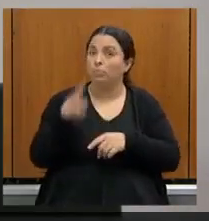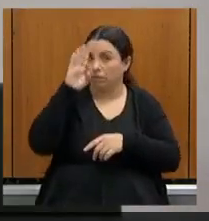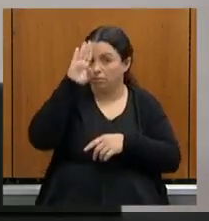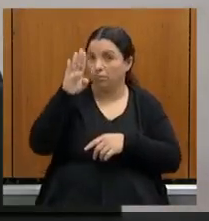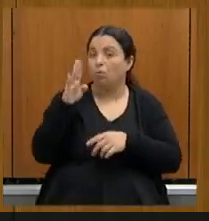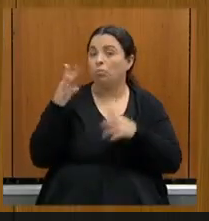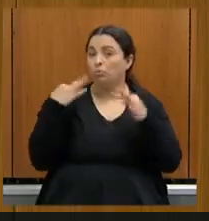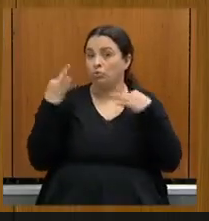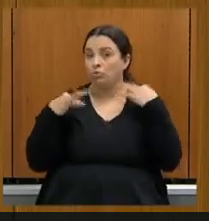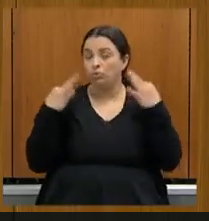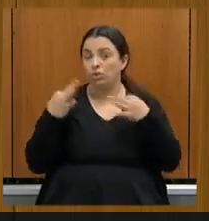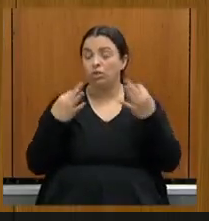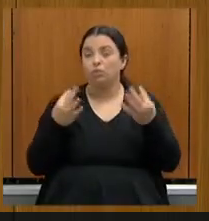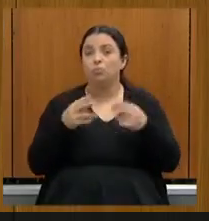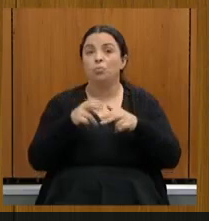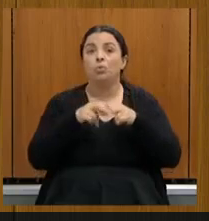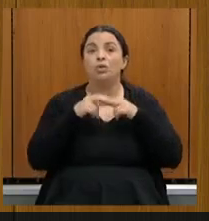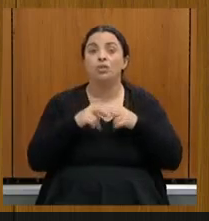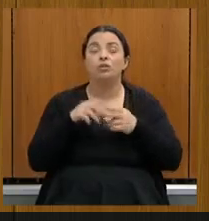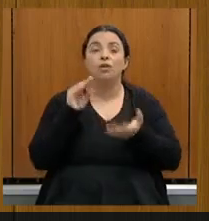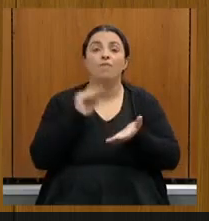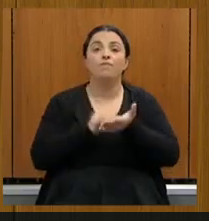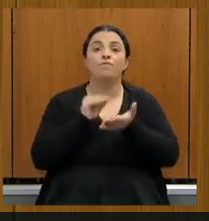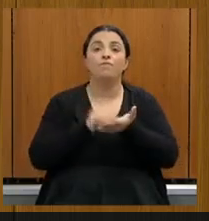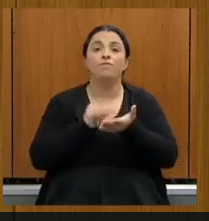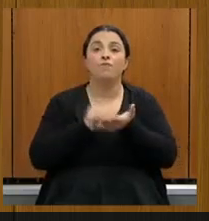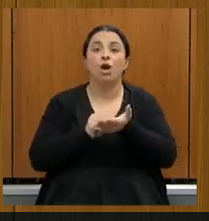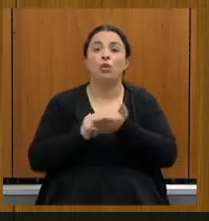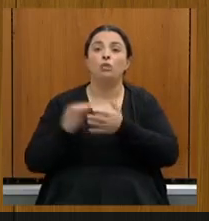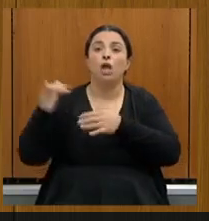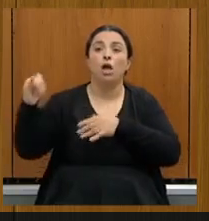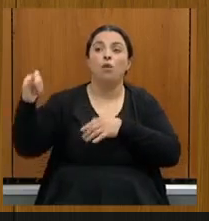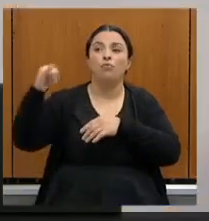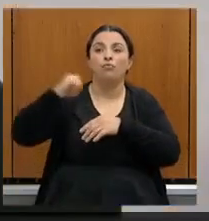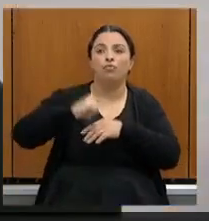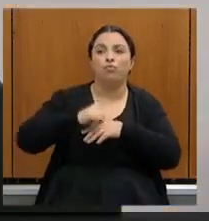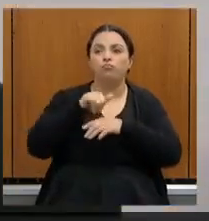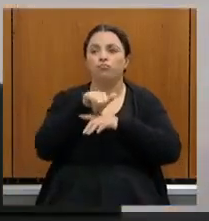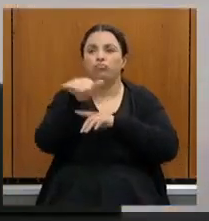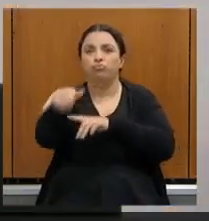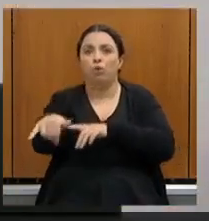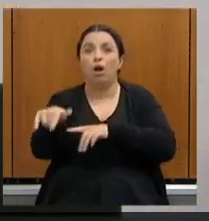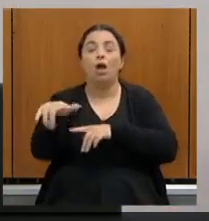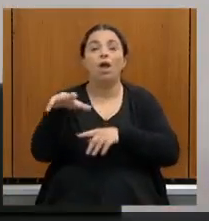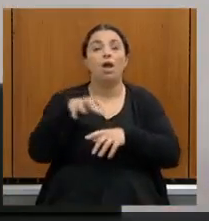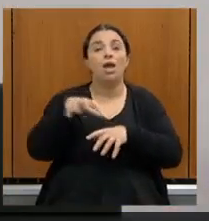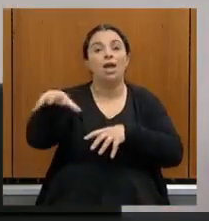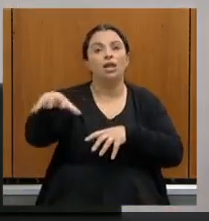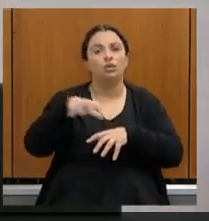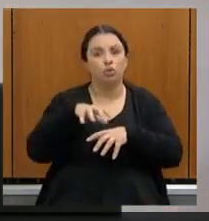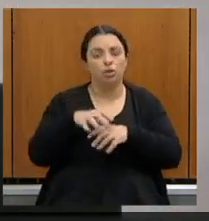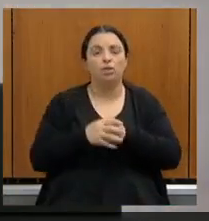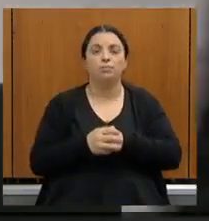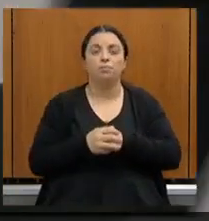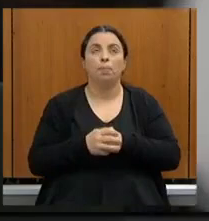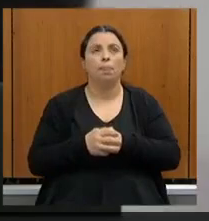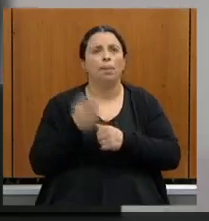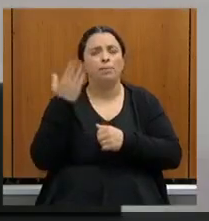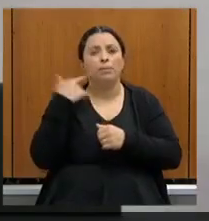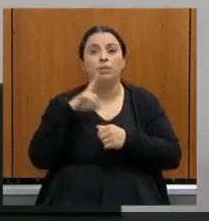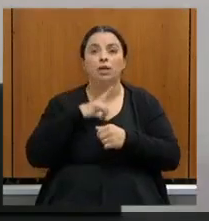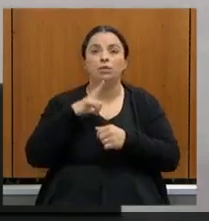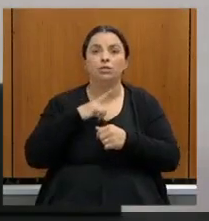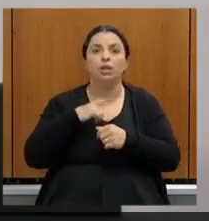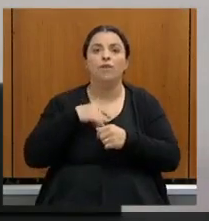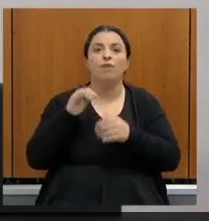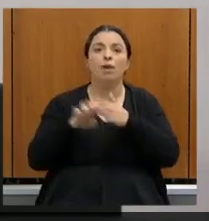por falta da existência desses voos regionais nós tivemos a Azul operando em